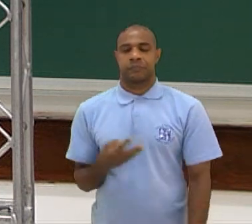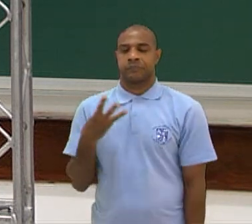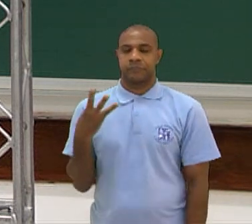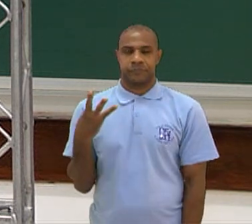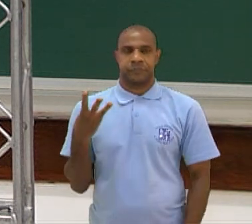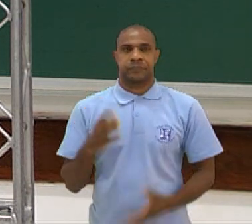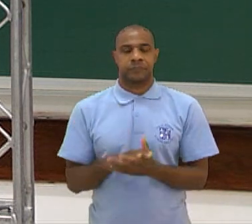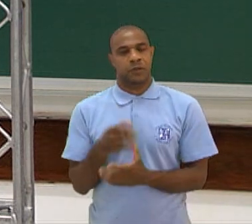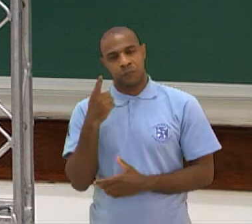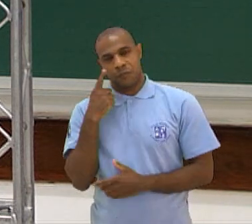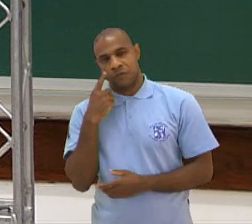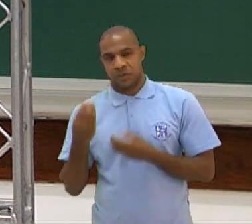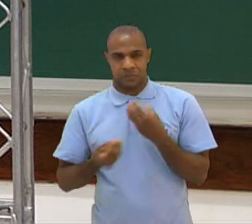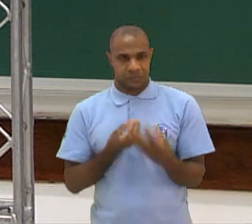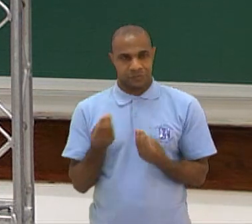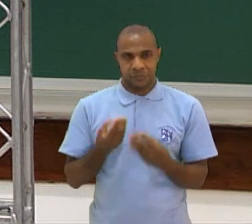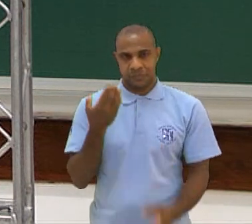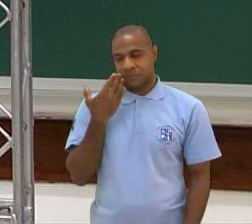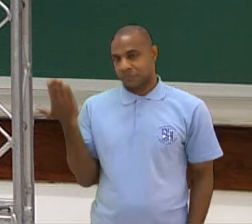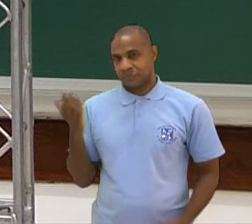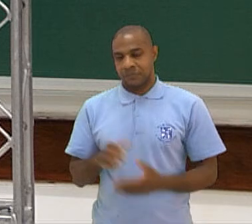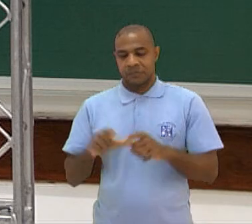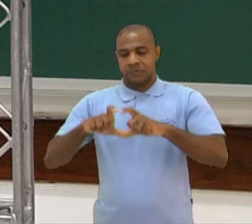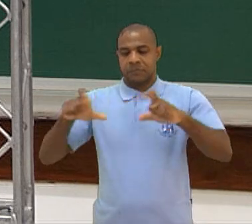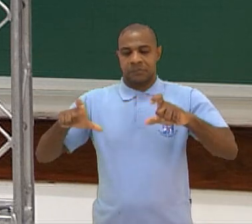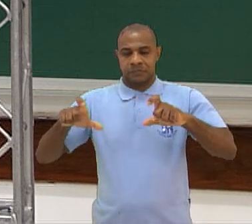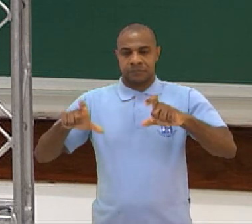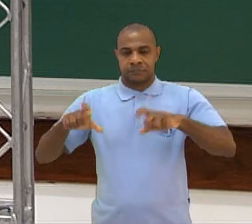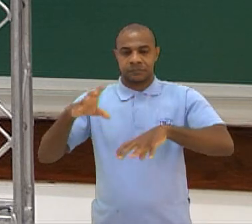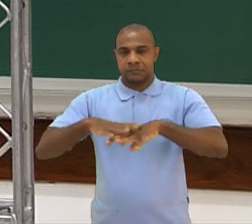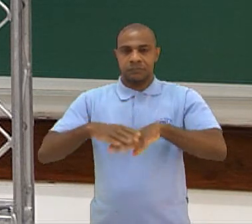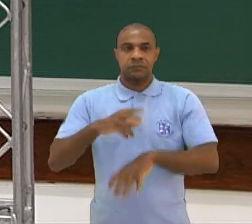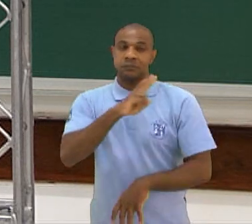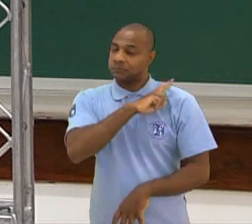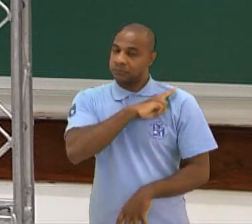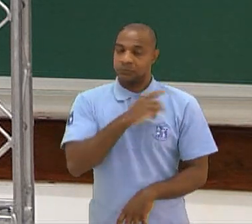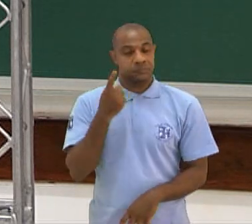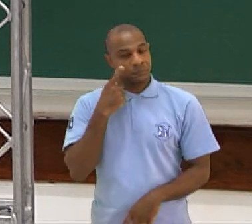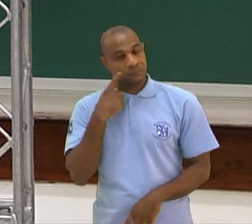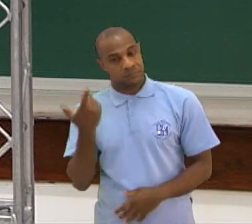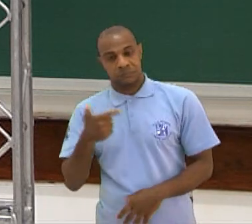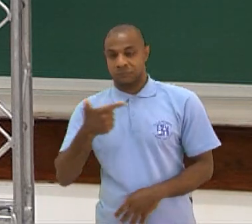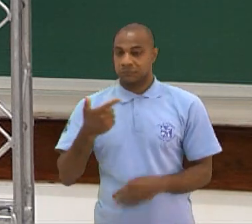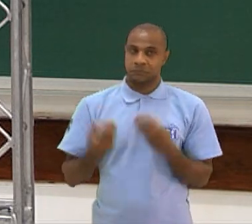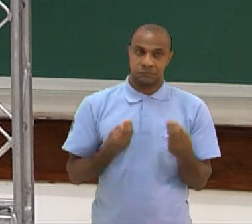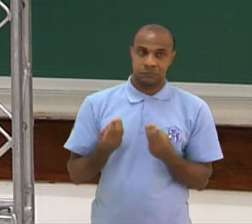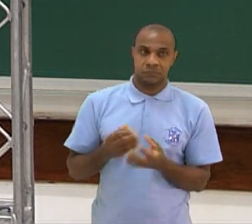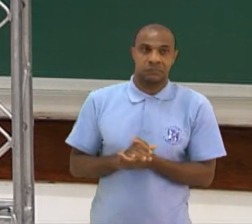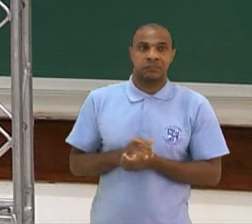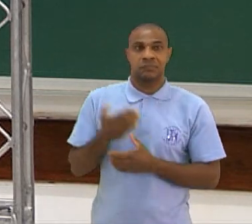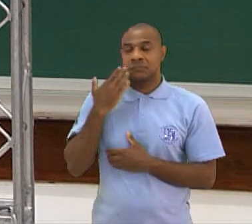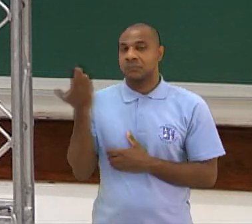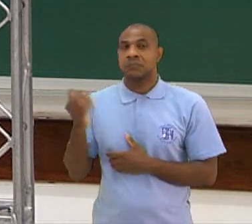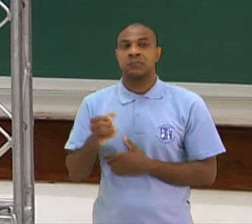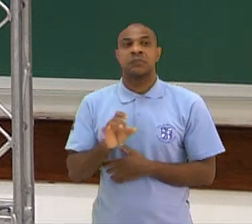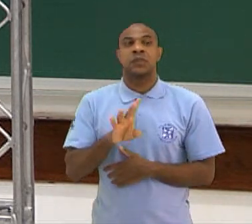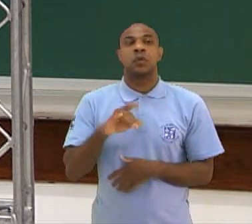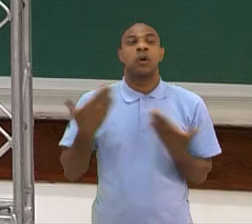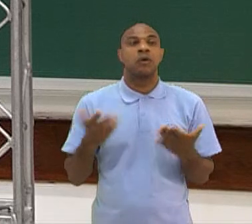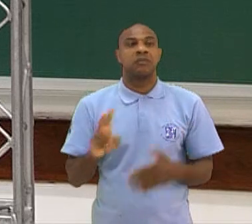duas raízes reais e distintas, né? Uma diferente da outra. Então, para a primeira raiz, 3